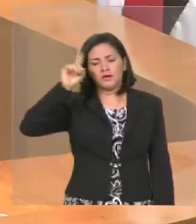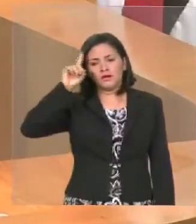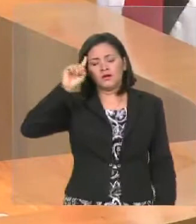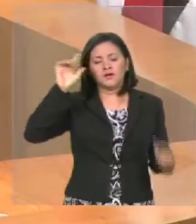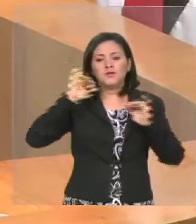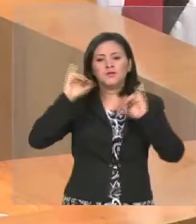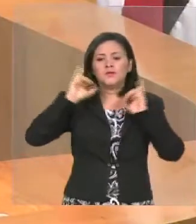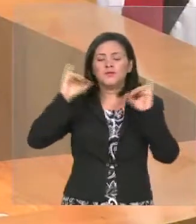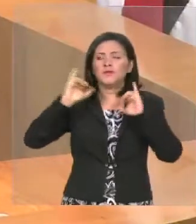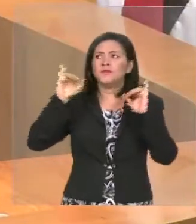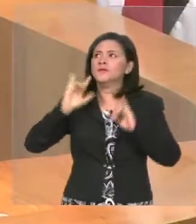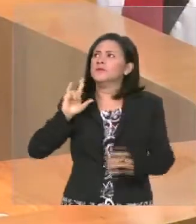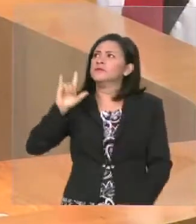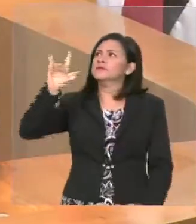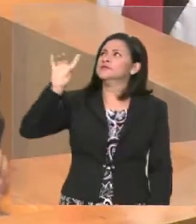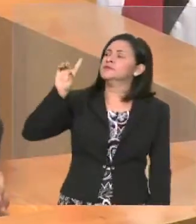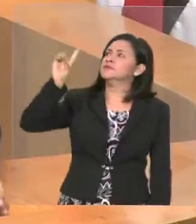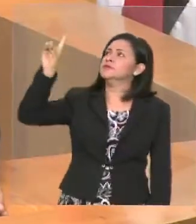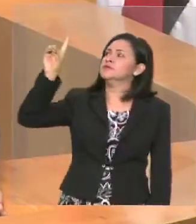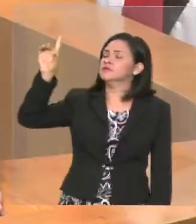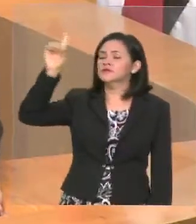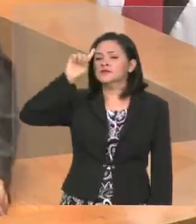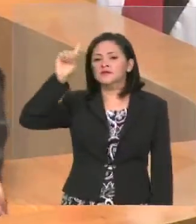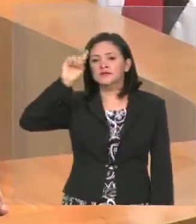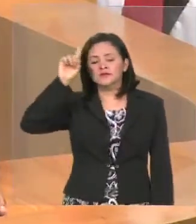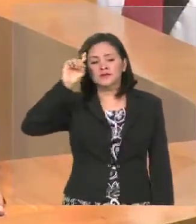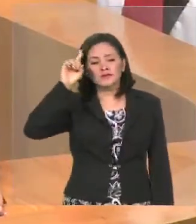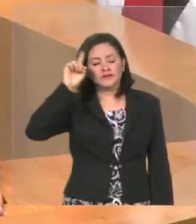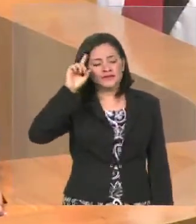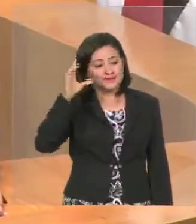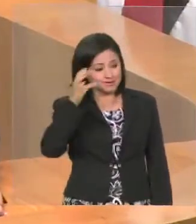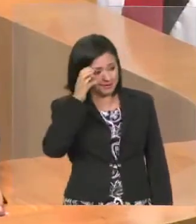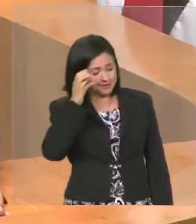amor a Deus, todos os dias, Cabo Campos, eu declaro